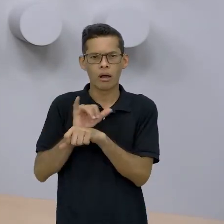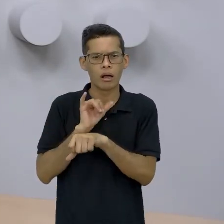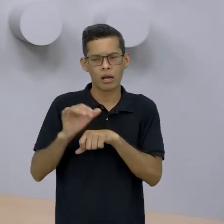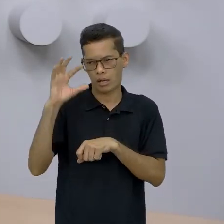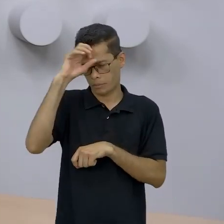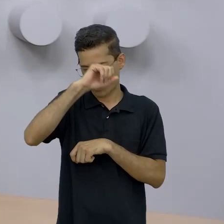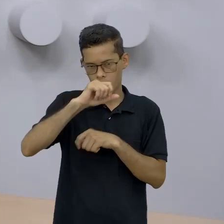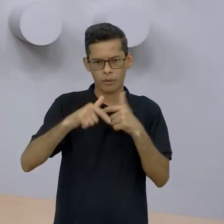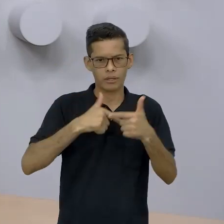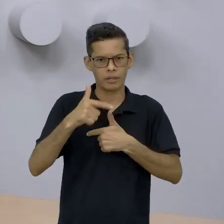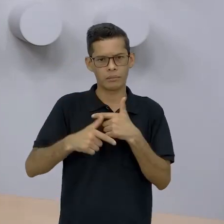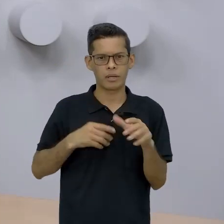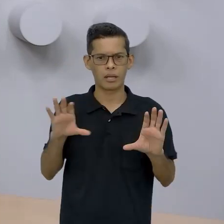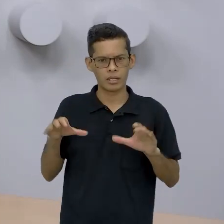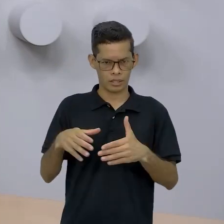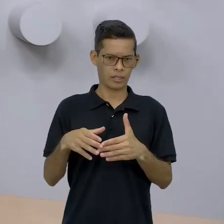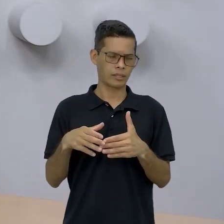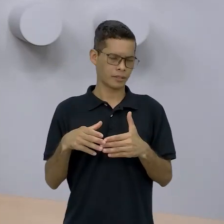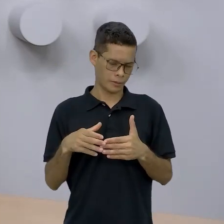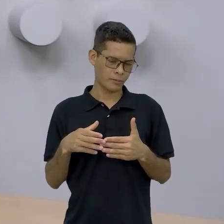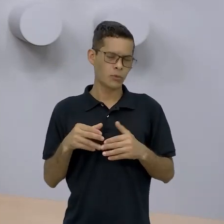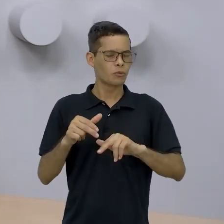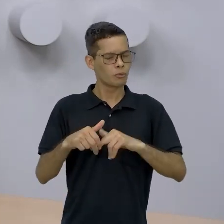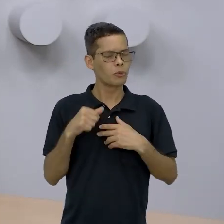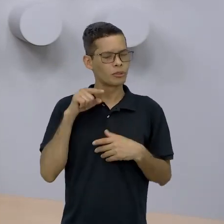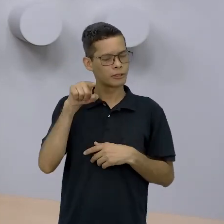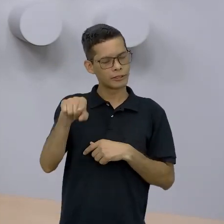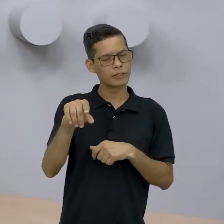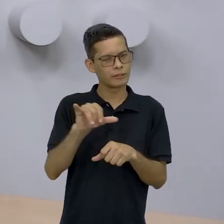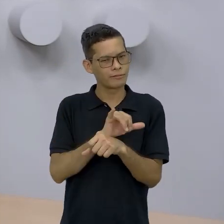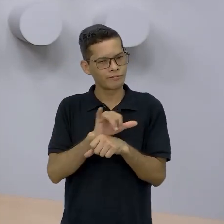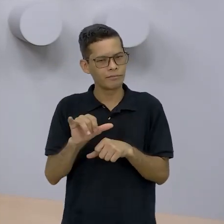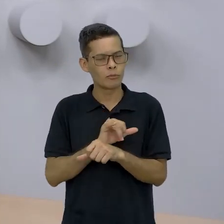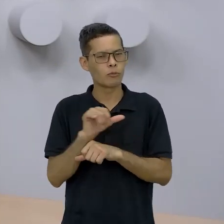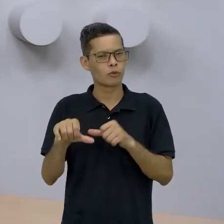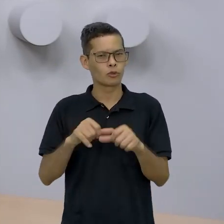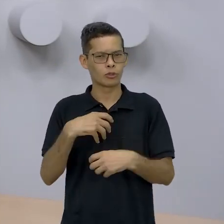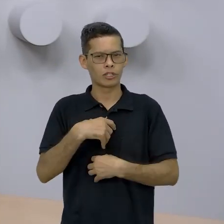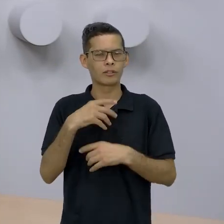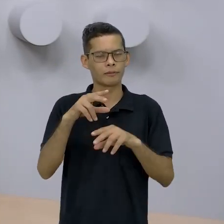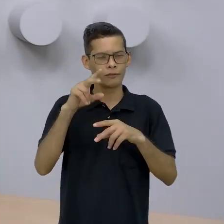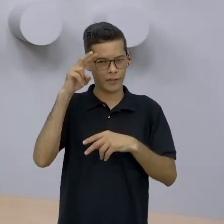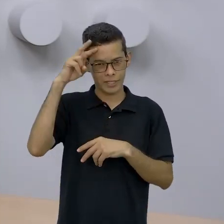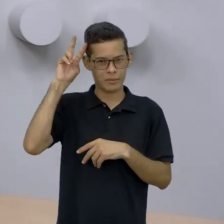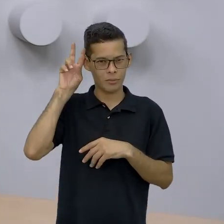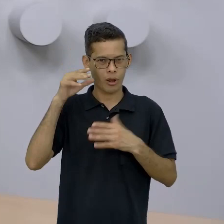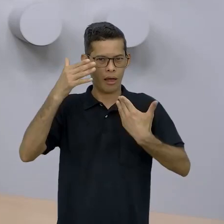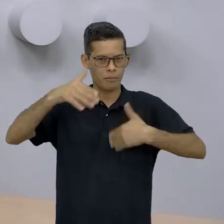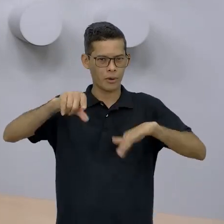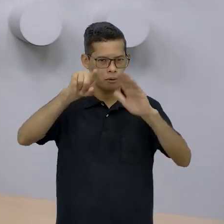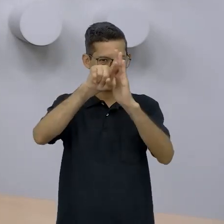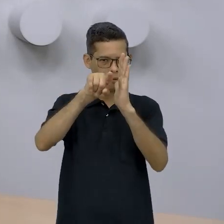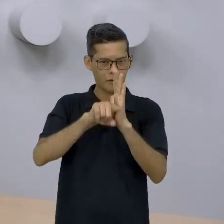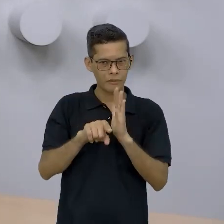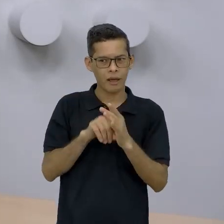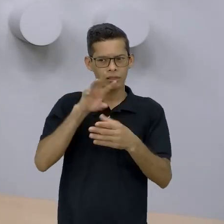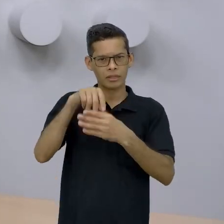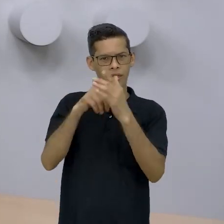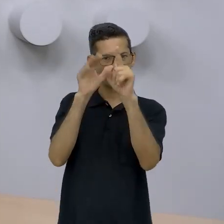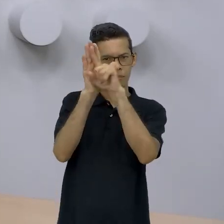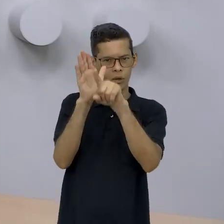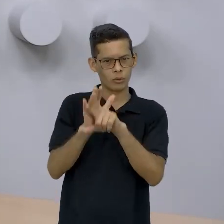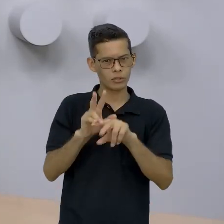que mudou. Por isso que os bons vestibulares incorporam isso. Quando você vai procurar emprego,